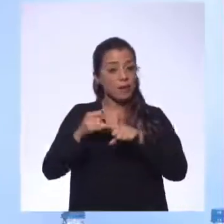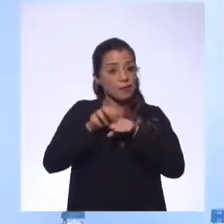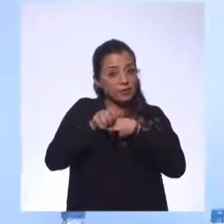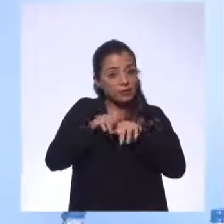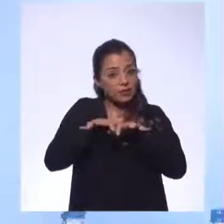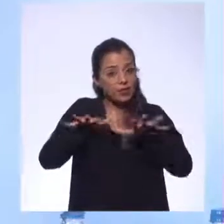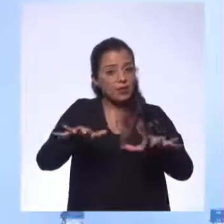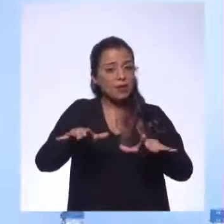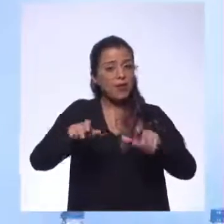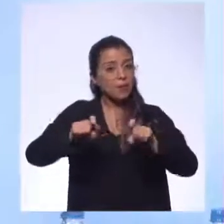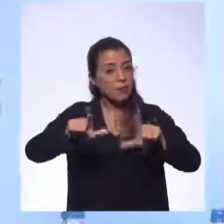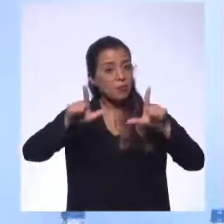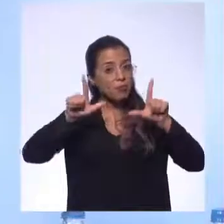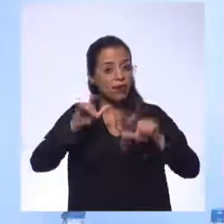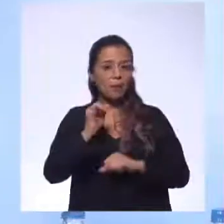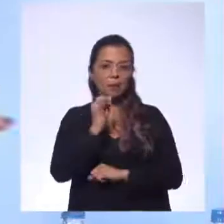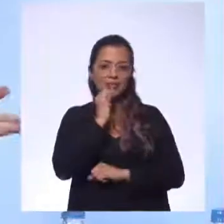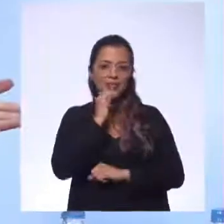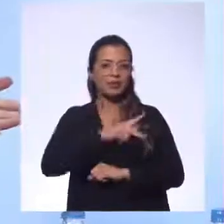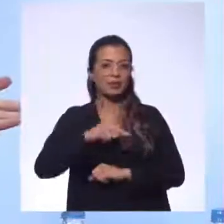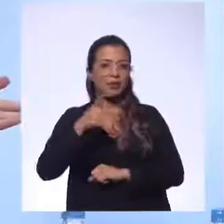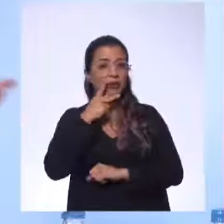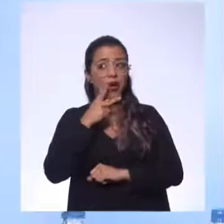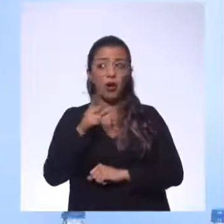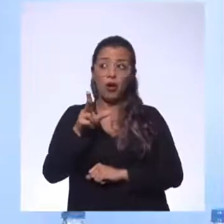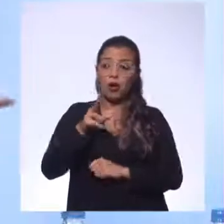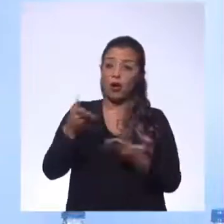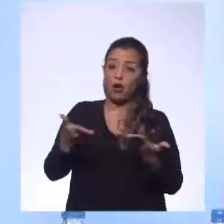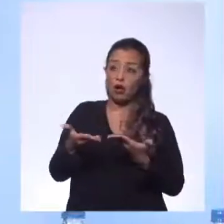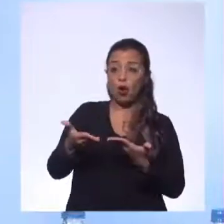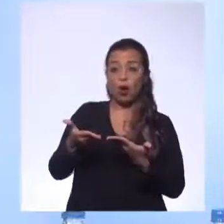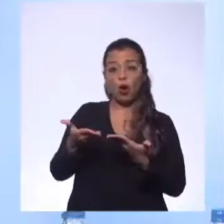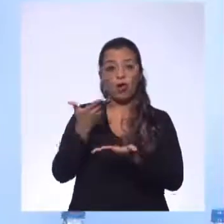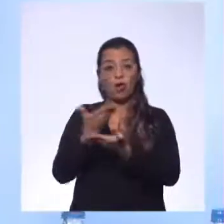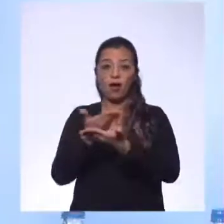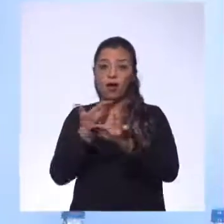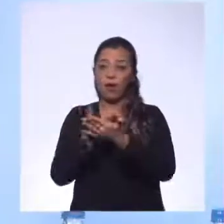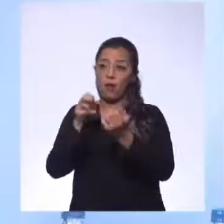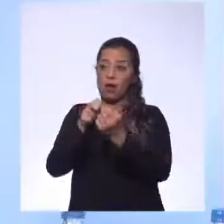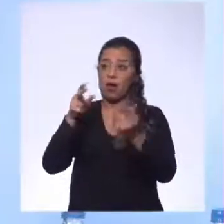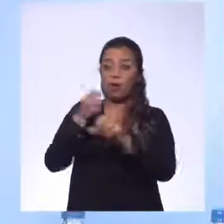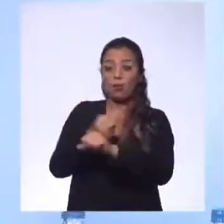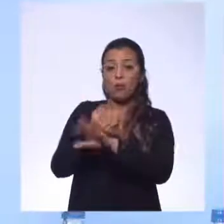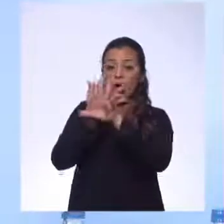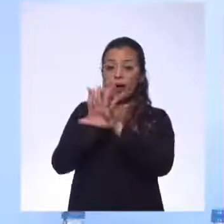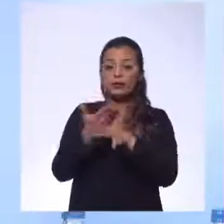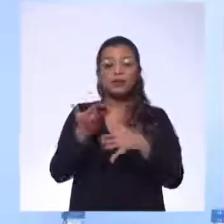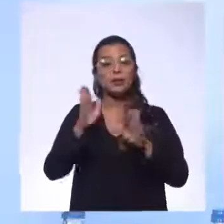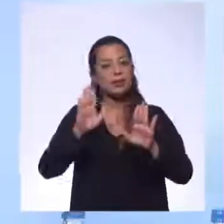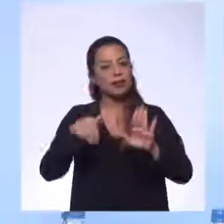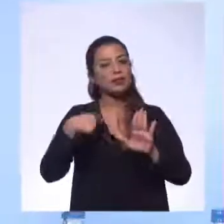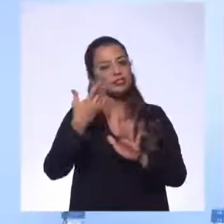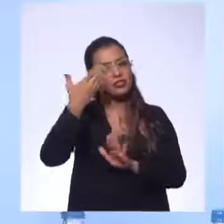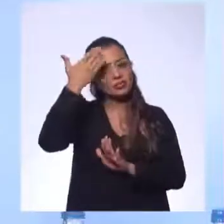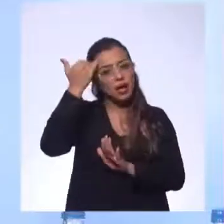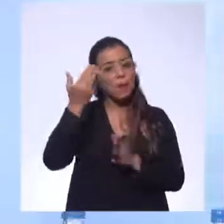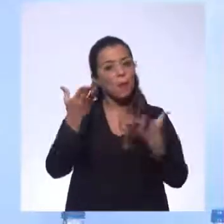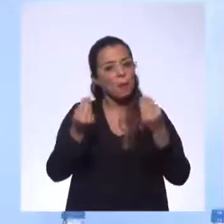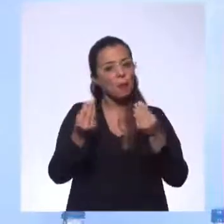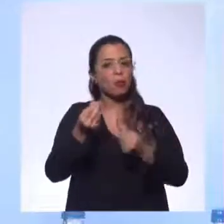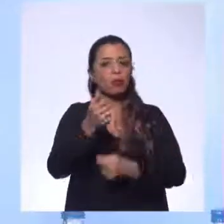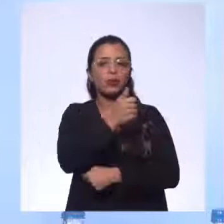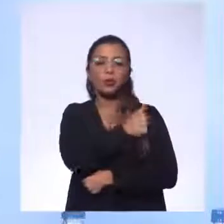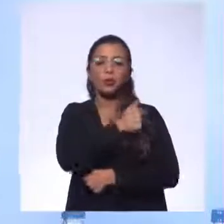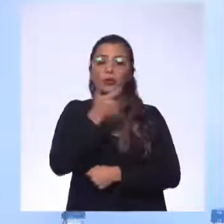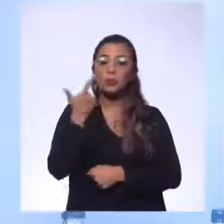falou ali, olha, tem que usar, porque as aulas agora são online, como é que fica, né? Mas a gente sabe que muitos alunos às vezes não têm, os pais têm